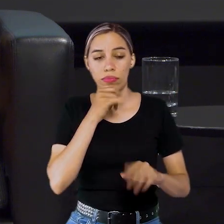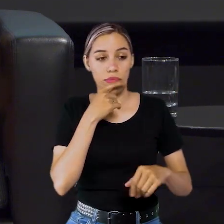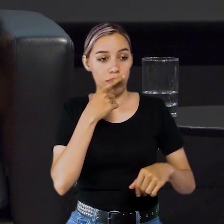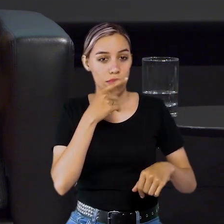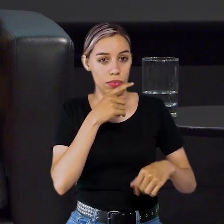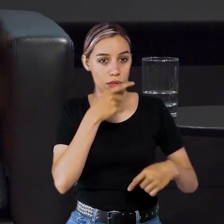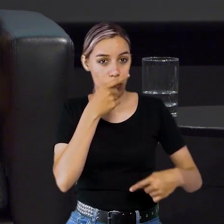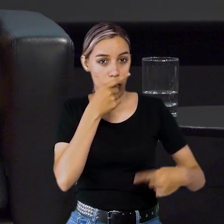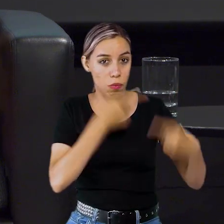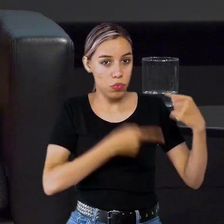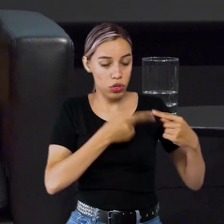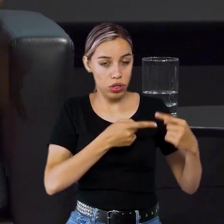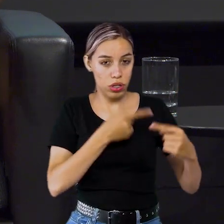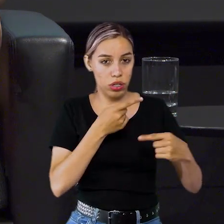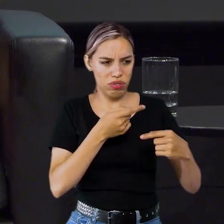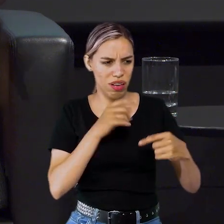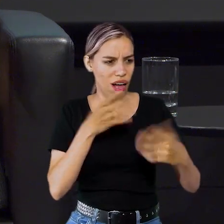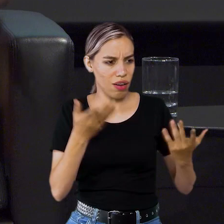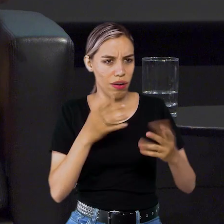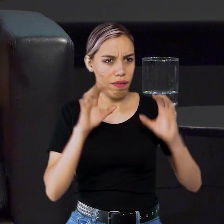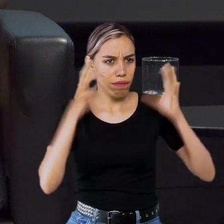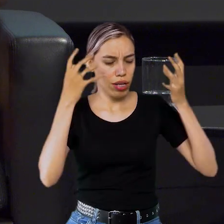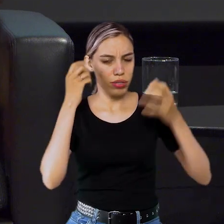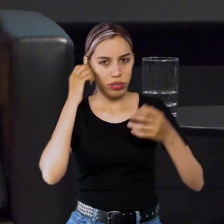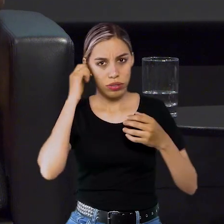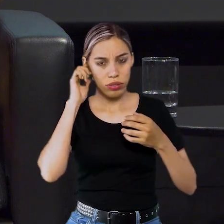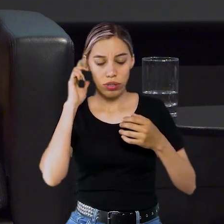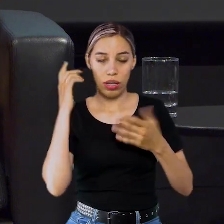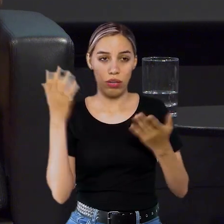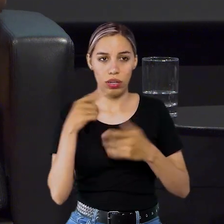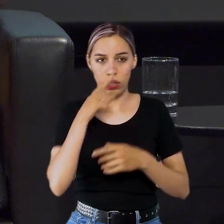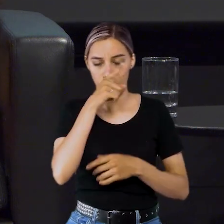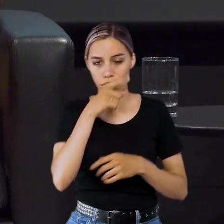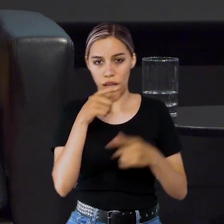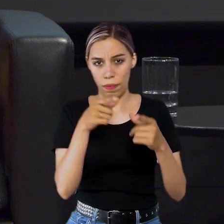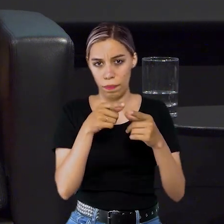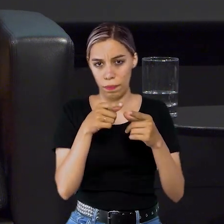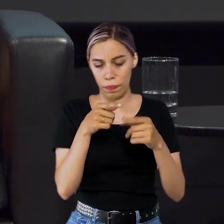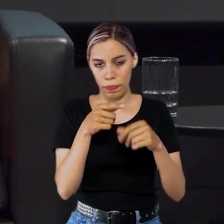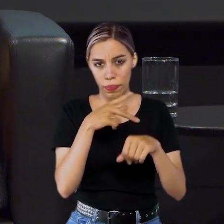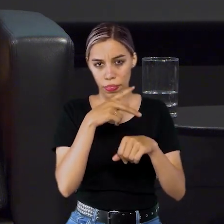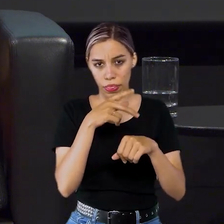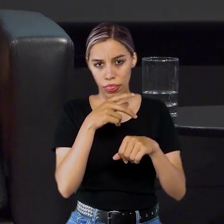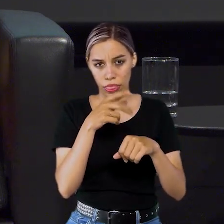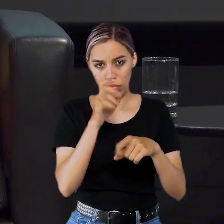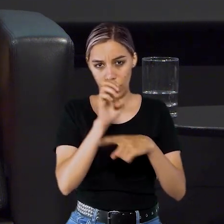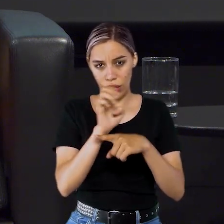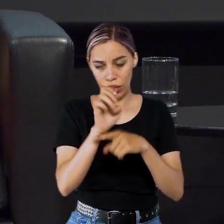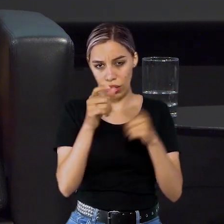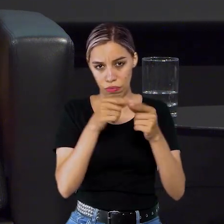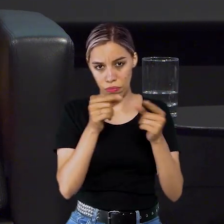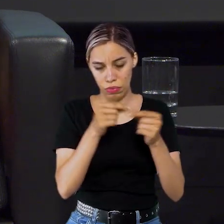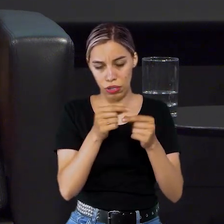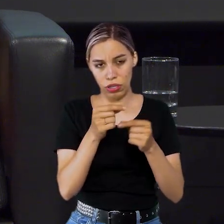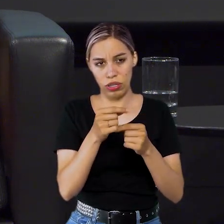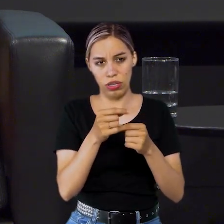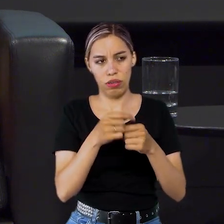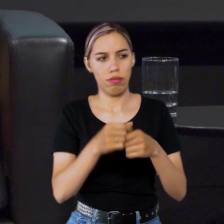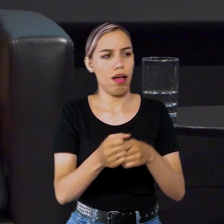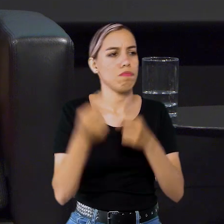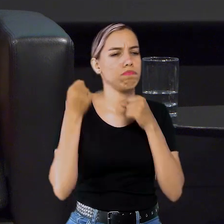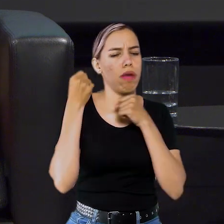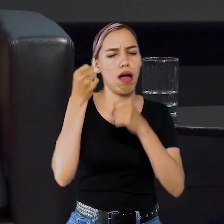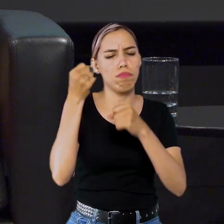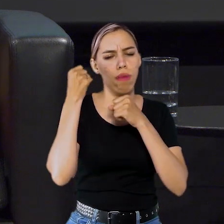festa. Agora está acontecendo a Marcha das Mulheres, lá em Brasília. Se todas aquelas parentas todas se juntassem num